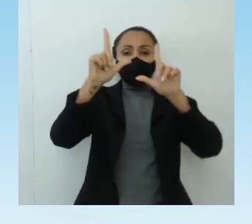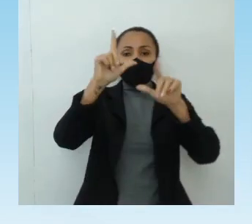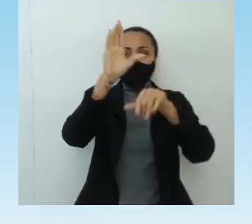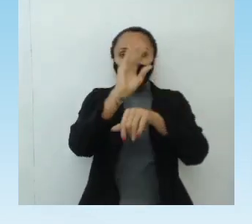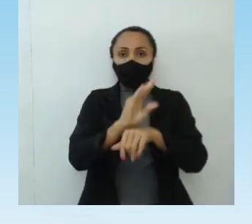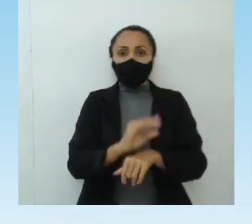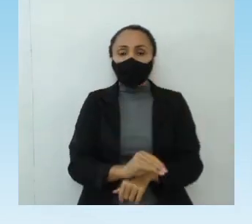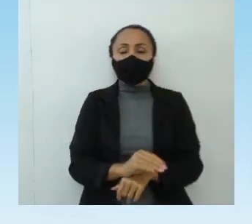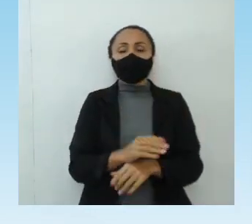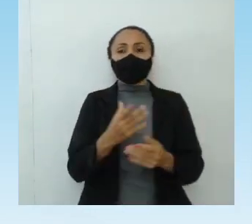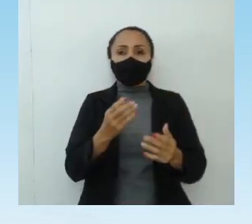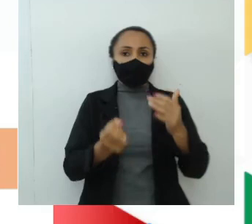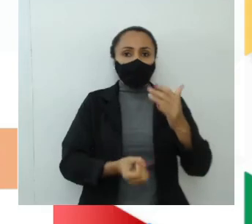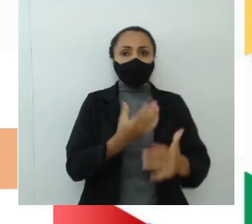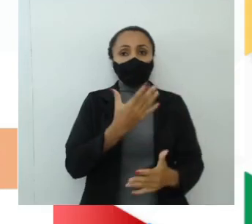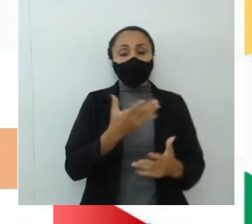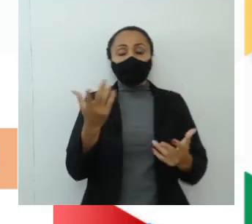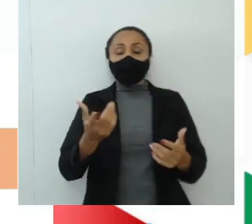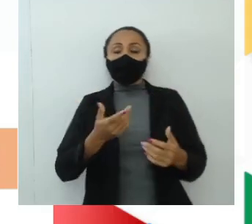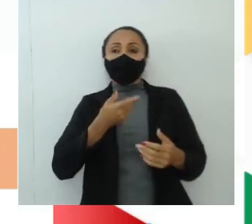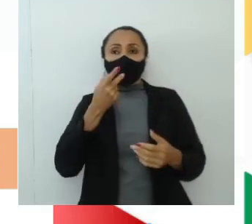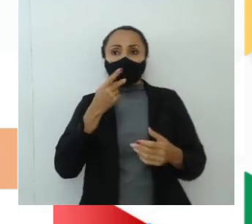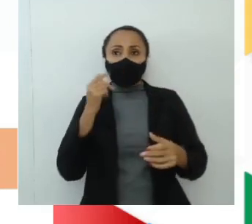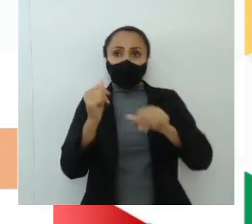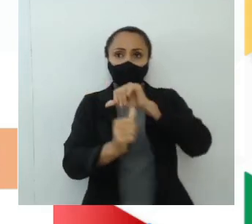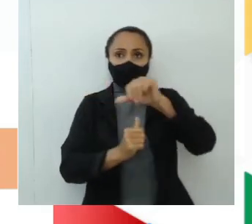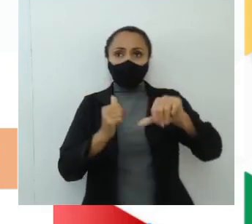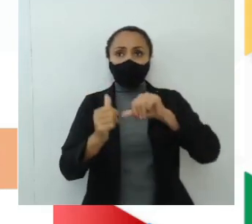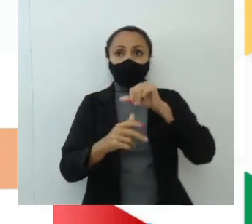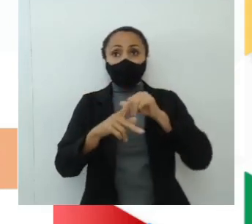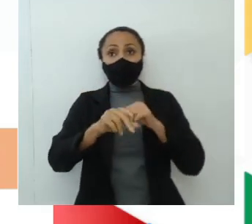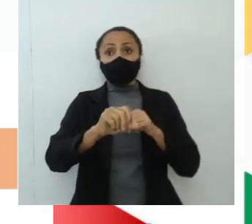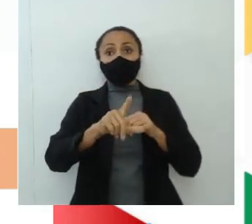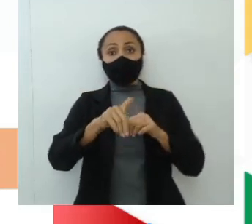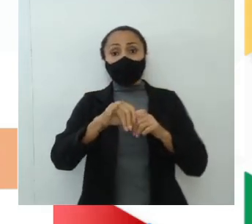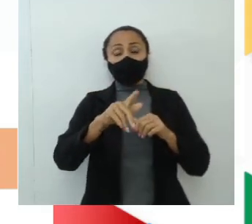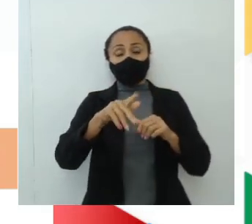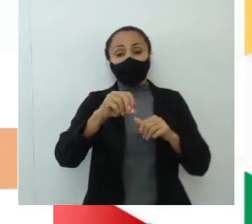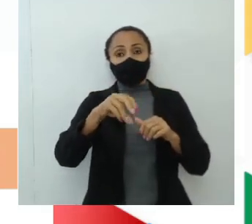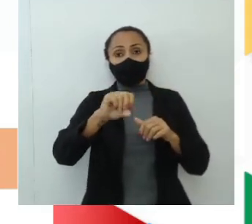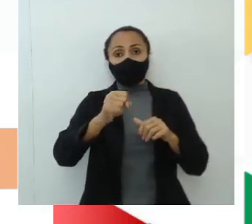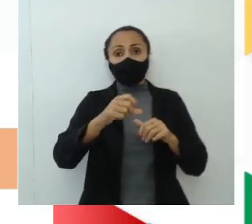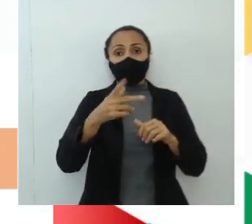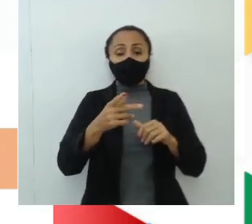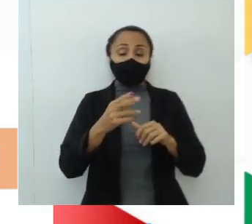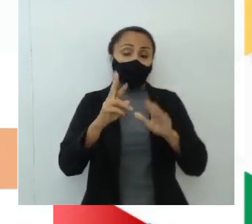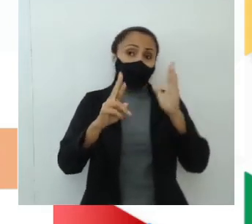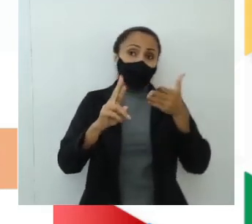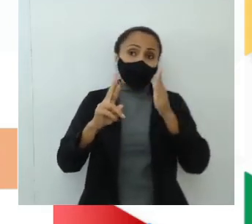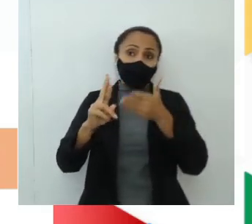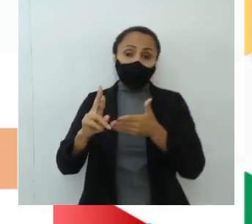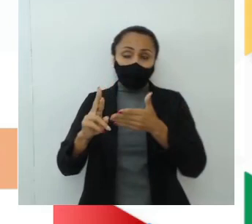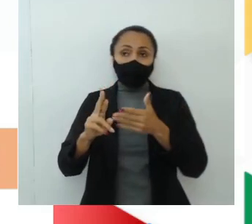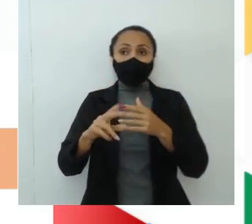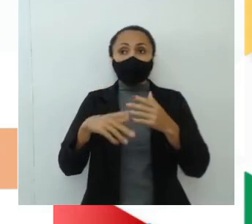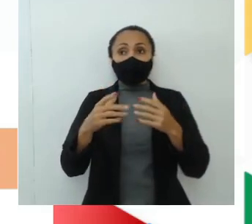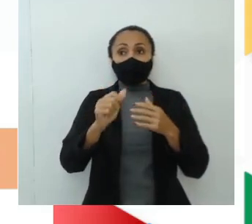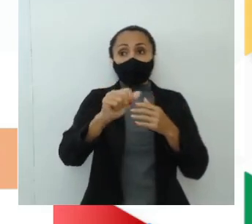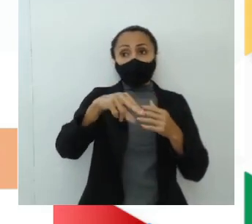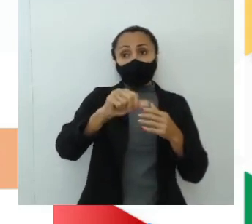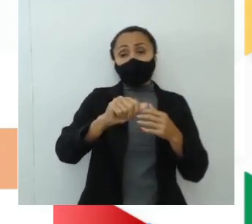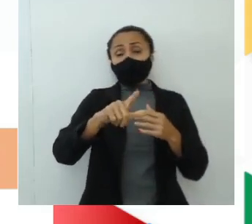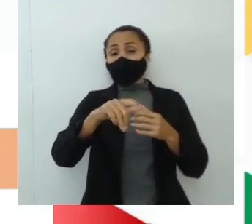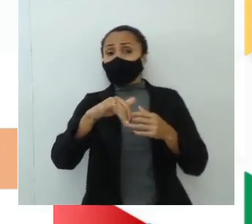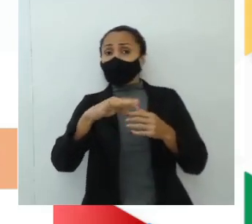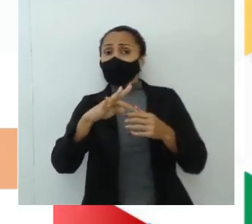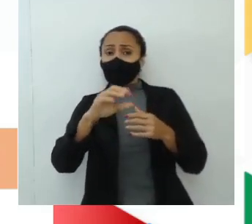surgir, tá bom? Vamos lá então, vou falar de transformações geométricas no polígono e vou ter que referenciar a geometria analítica. O que